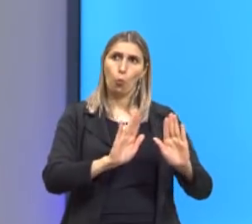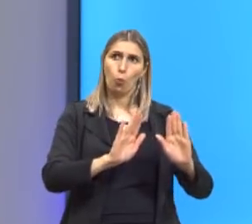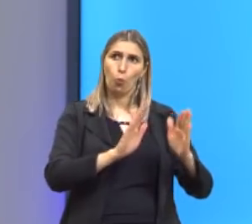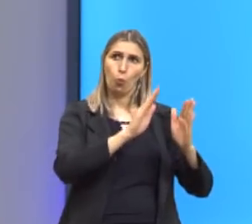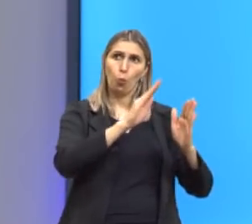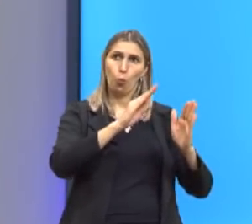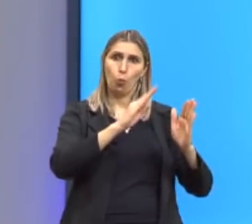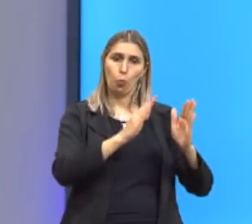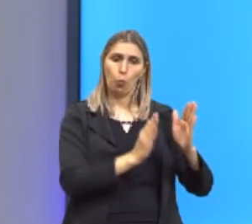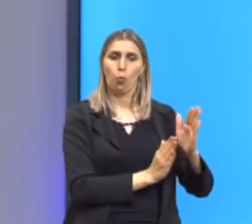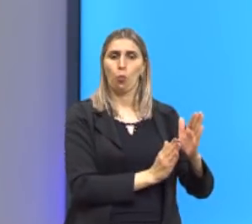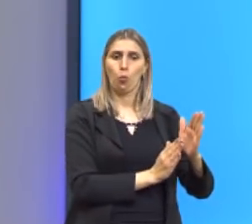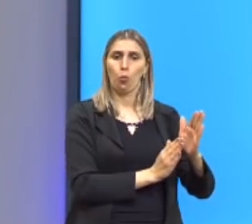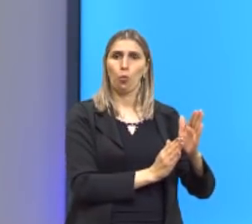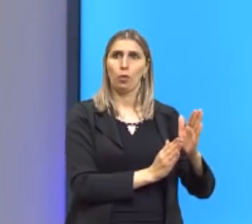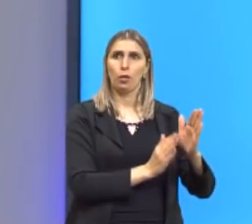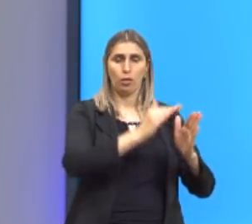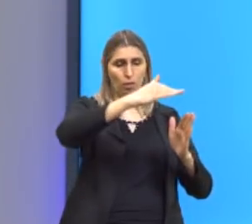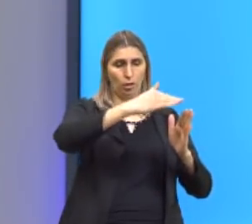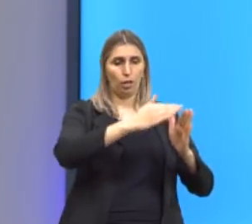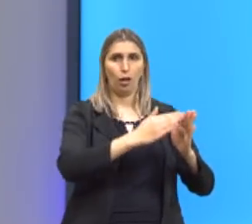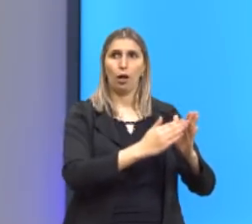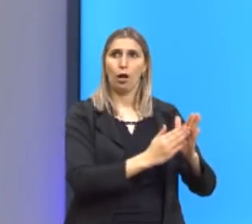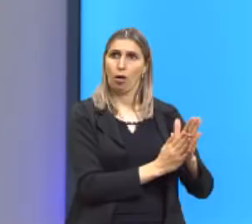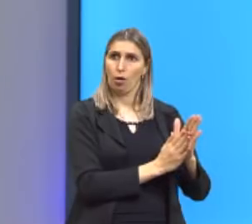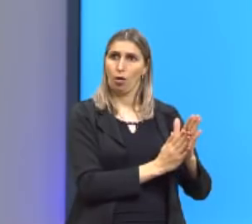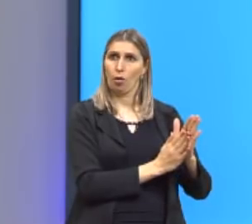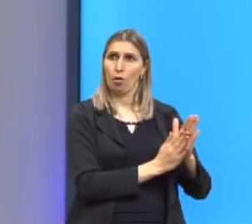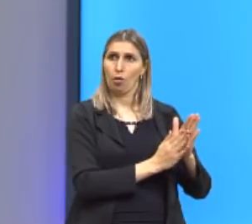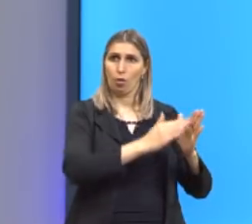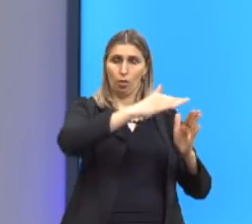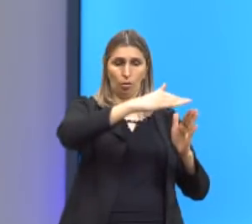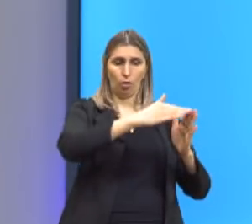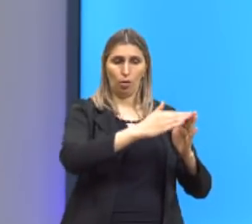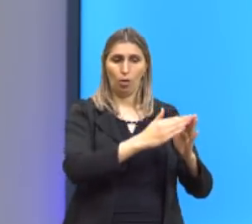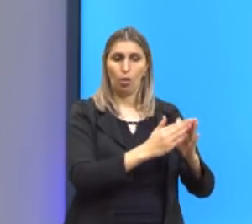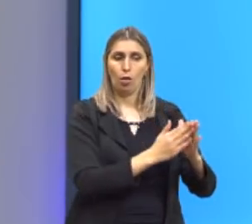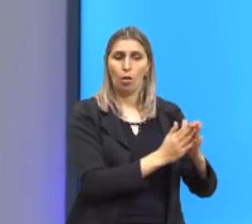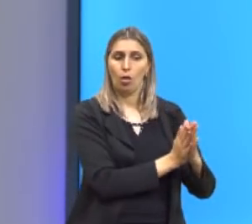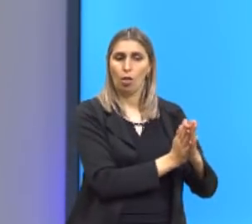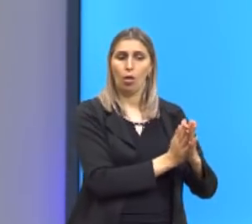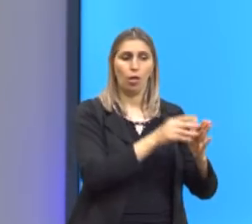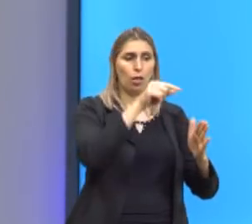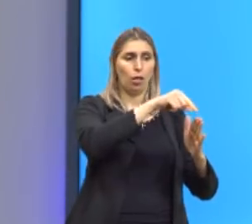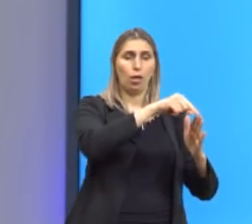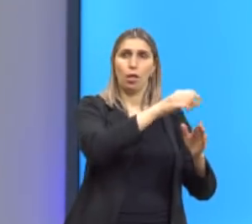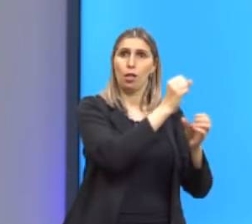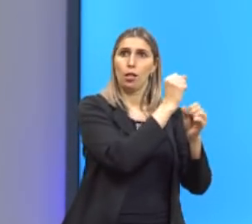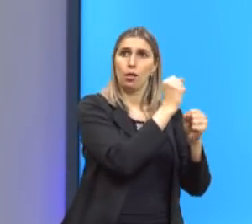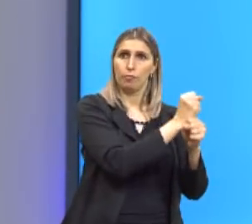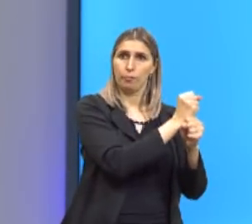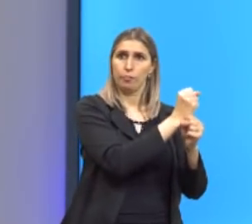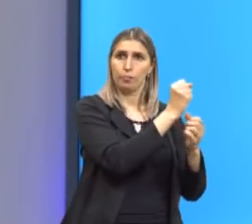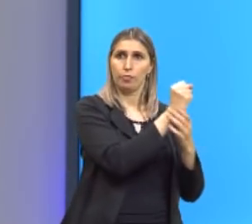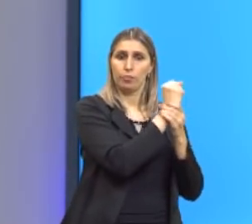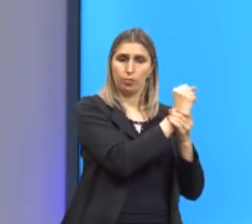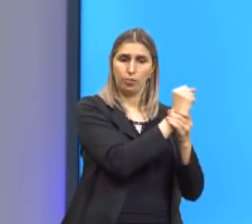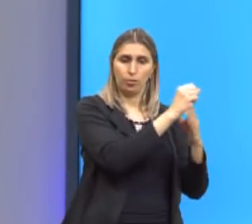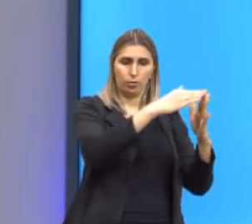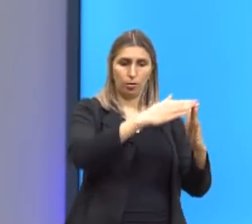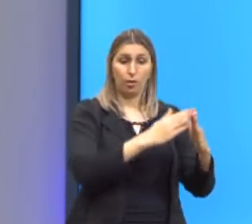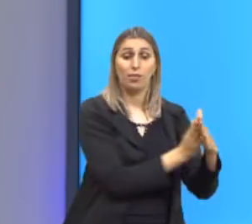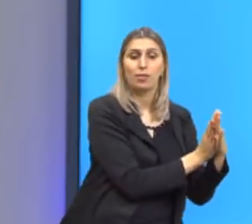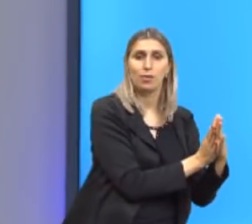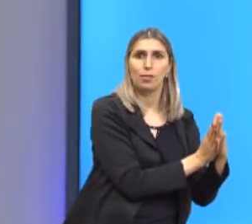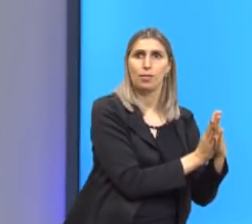assim. Ele desce aqui rotacionando, ele está preso aqui no eixo e ele faz isso aqui,